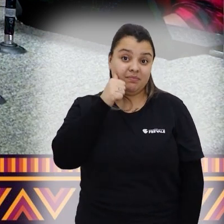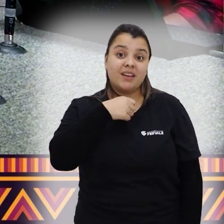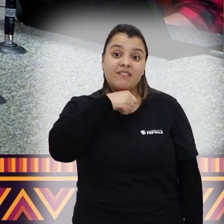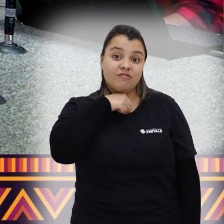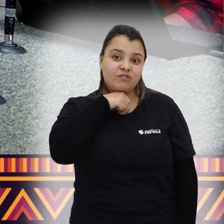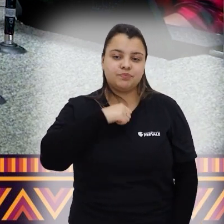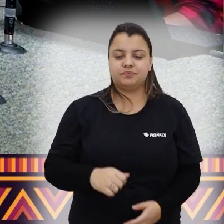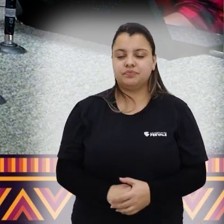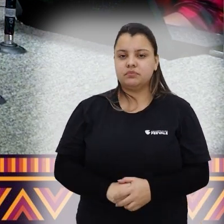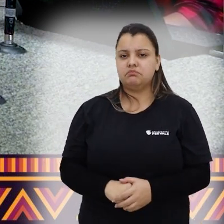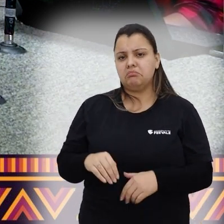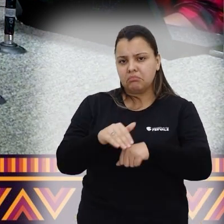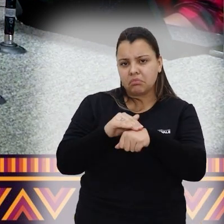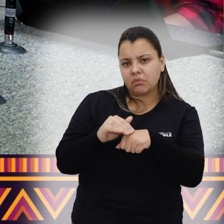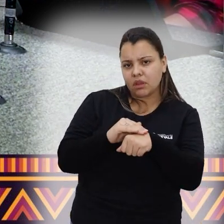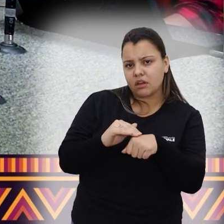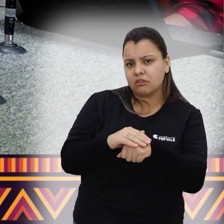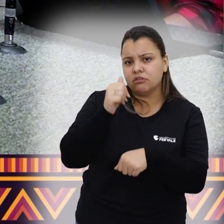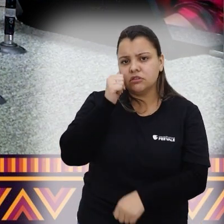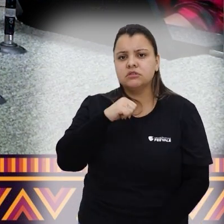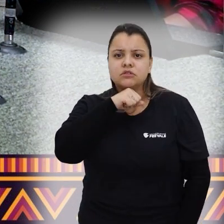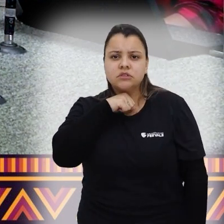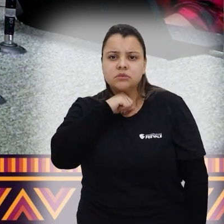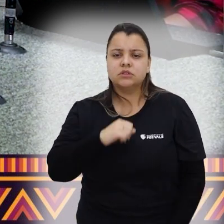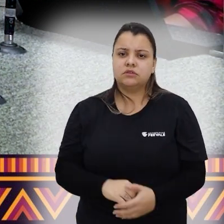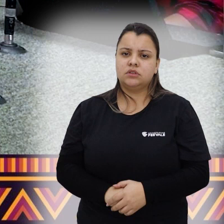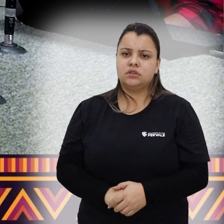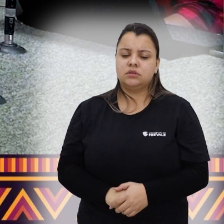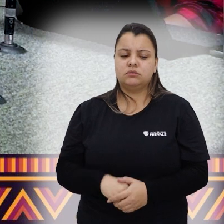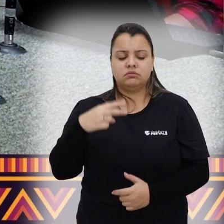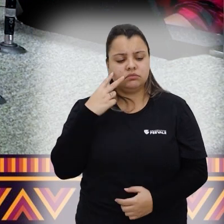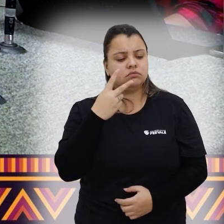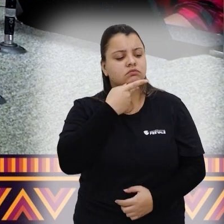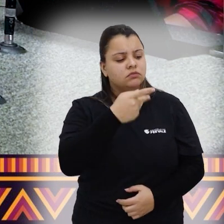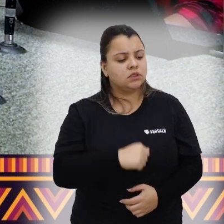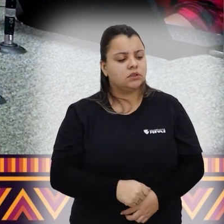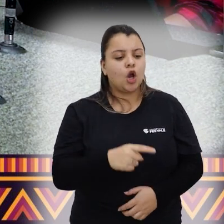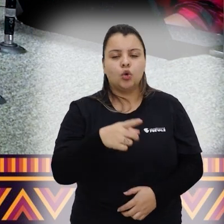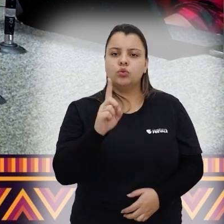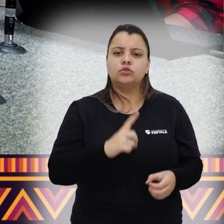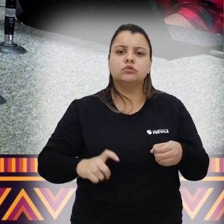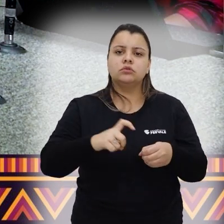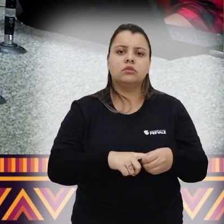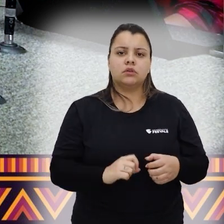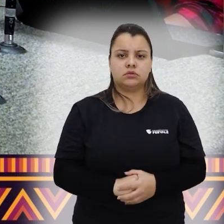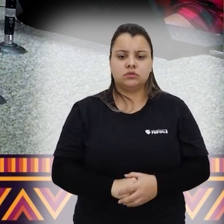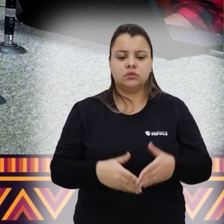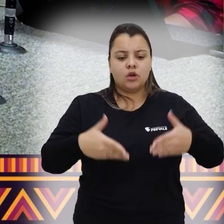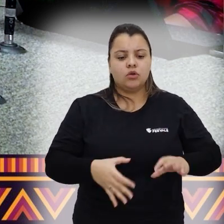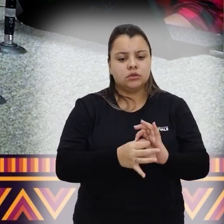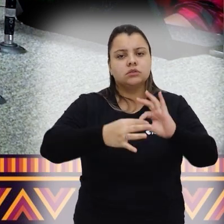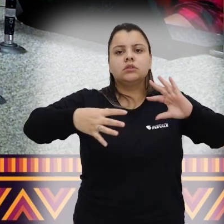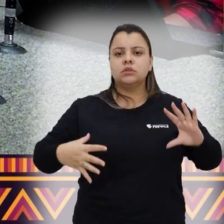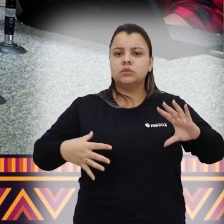Lá, conversando com a minha avó paterna e tal, a minha avó olha para ela e diz assim, hoje tu não volta mais. Hoje é o teu dia